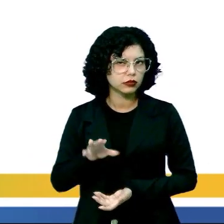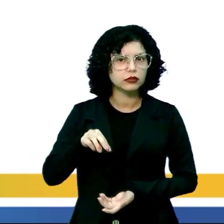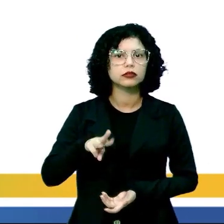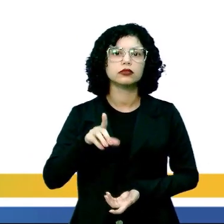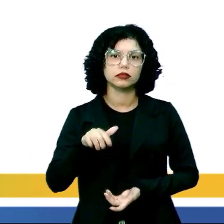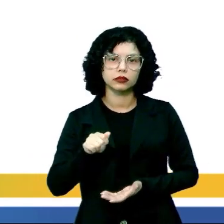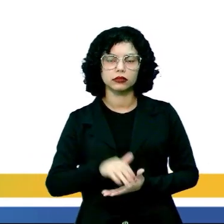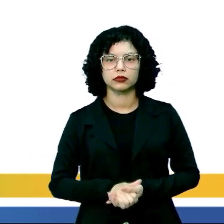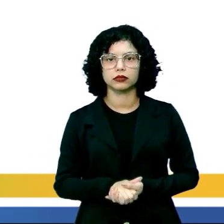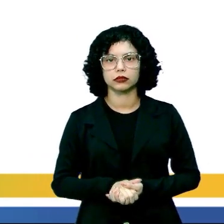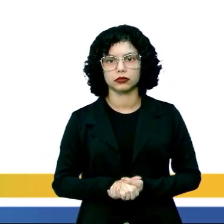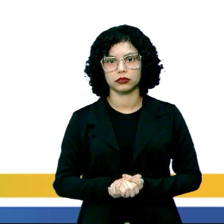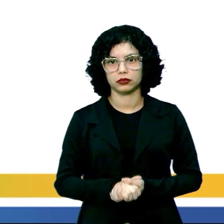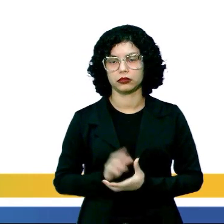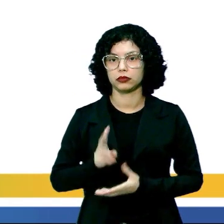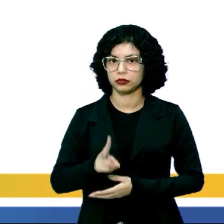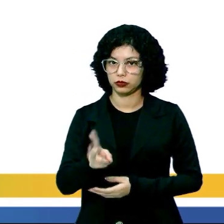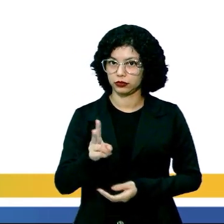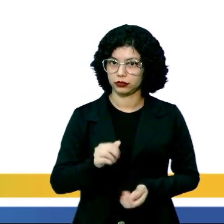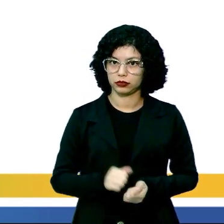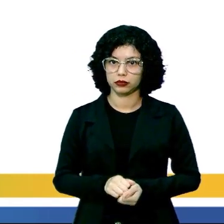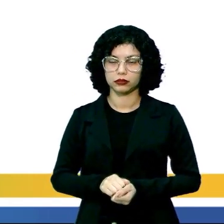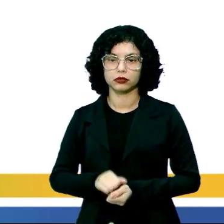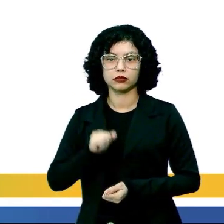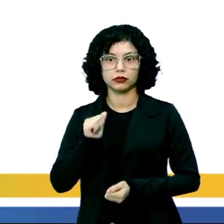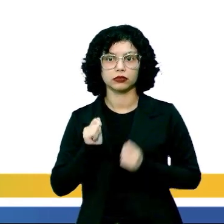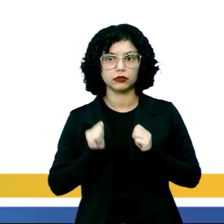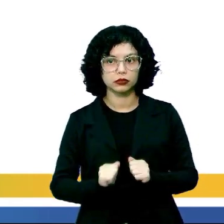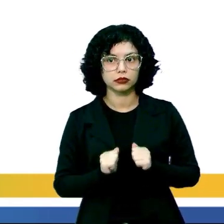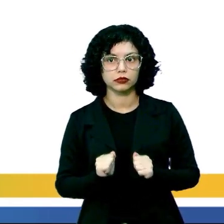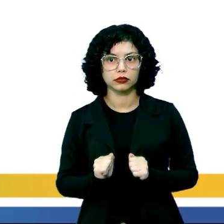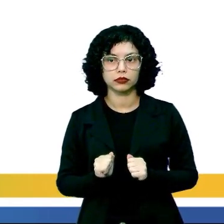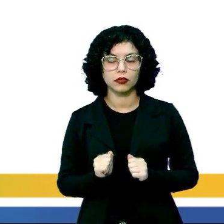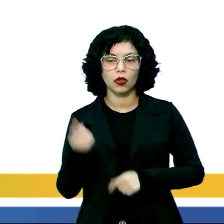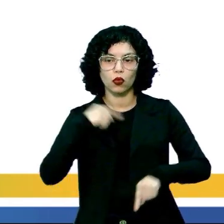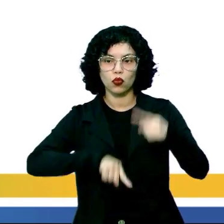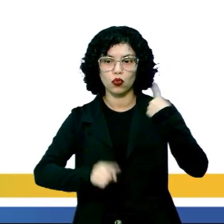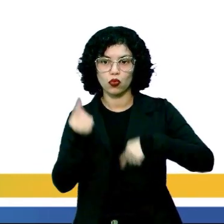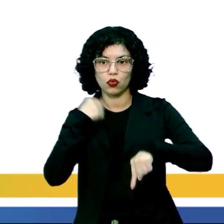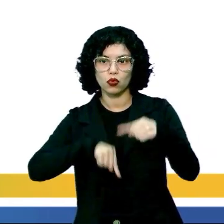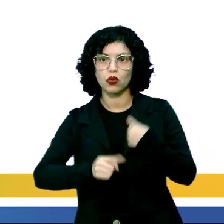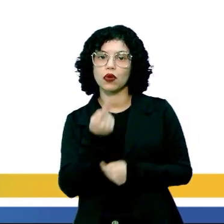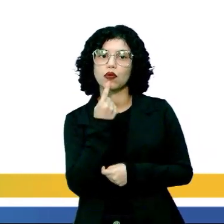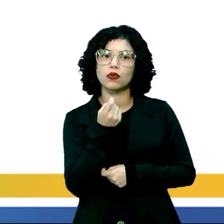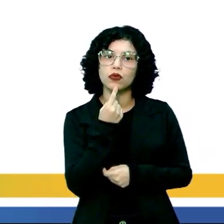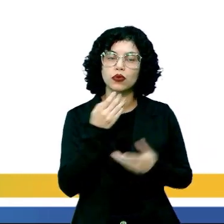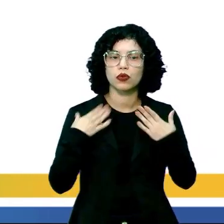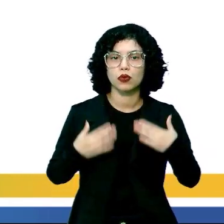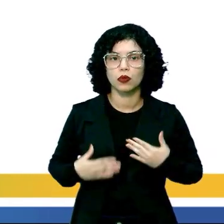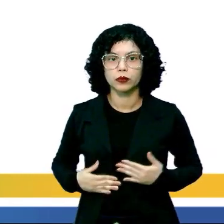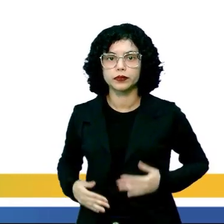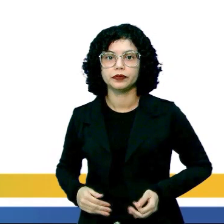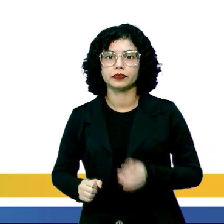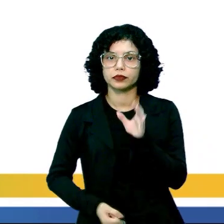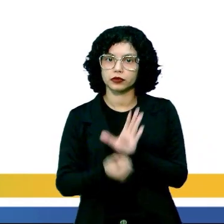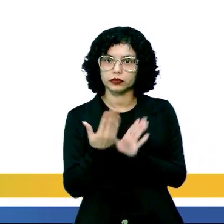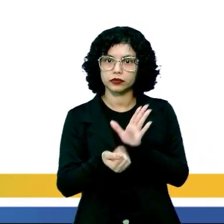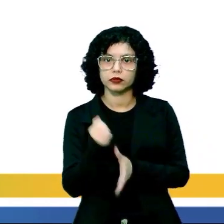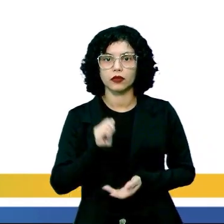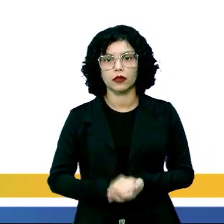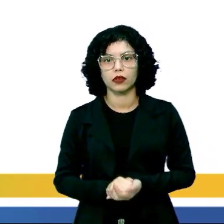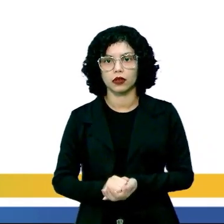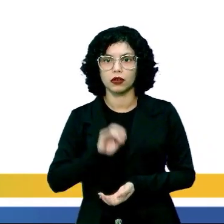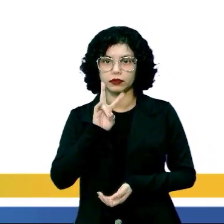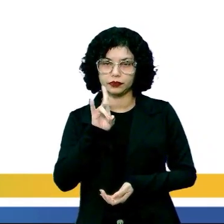uma espécie de mola que mantém a artéria aberta, permitindo o fluxo normal de sangue sem gerar maiores riscos